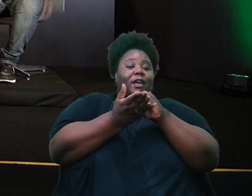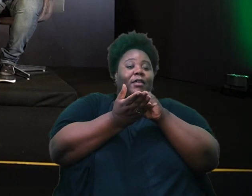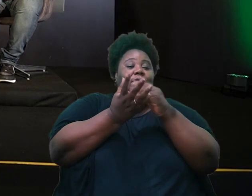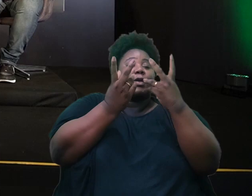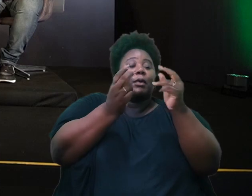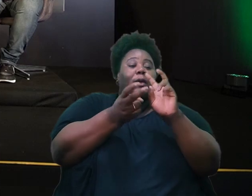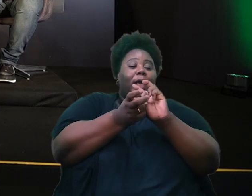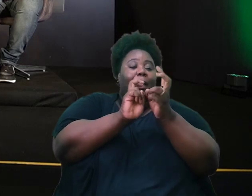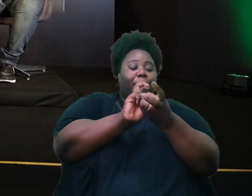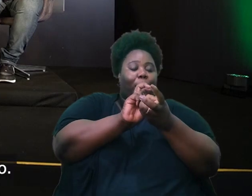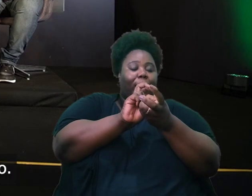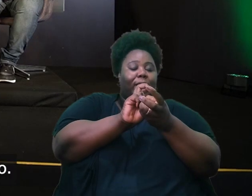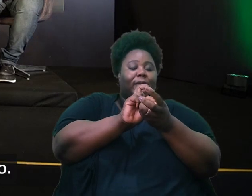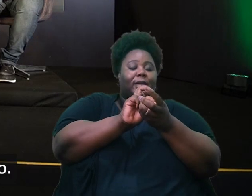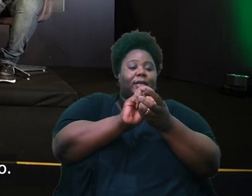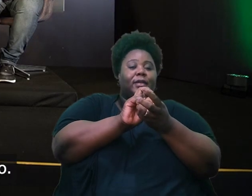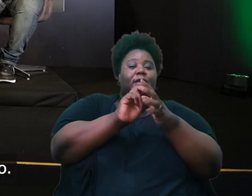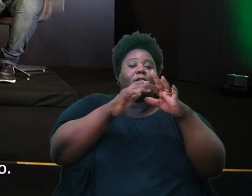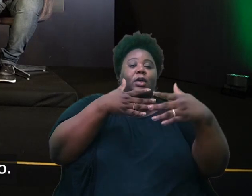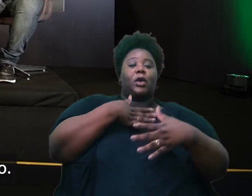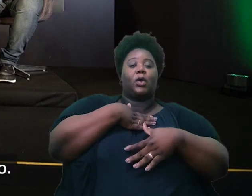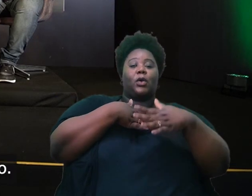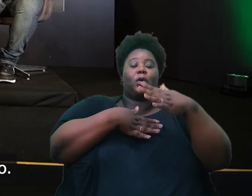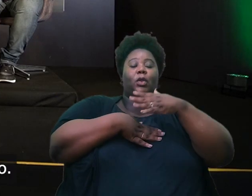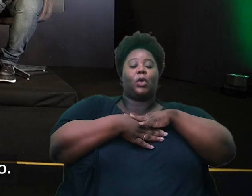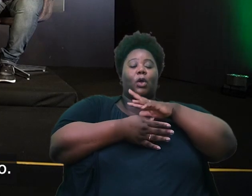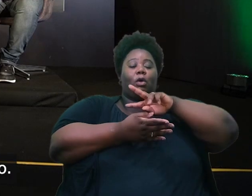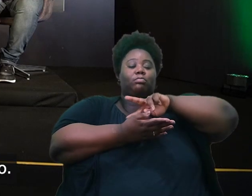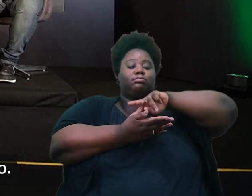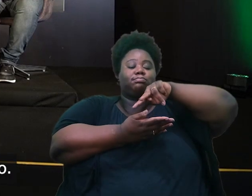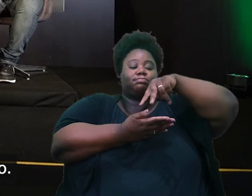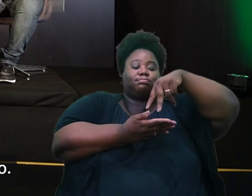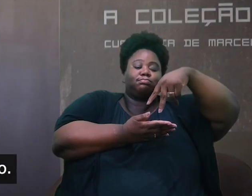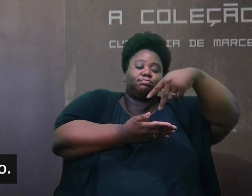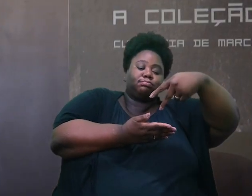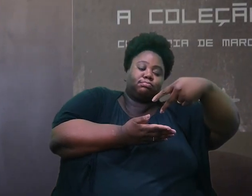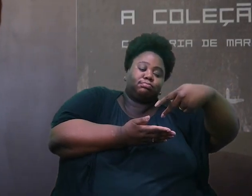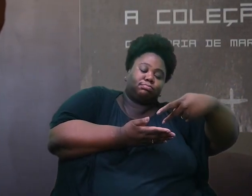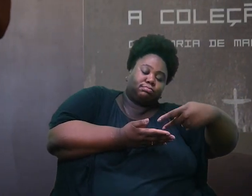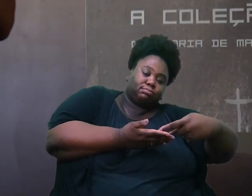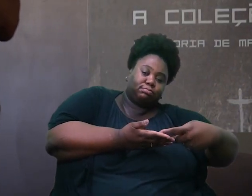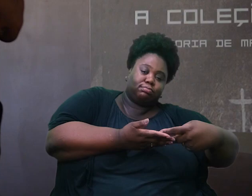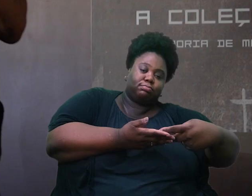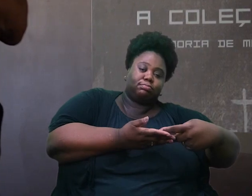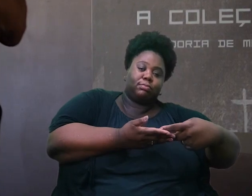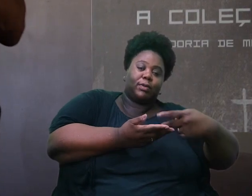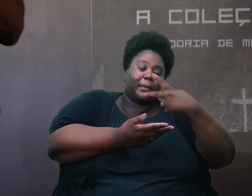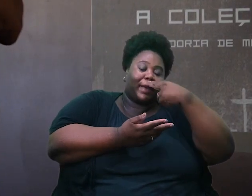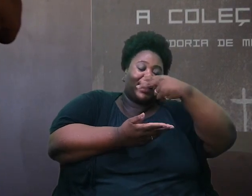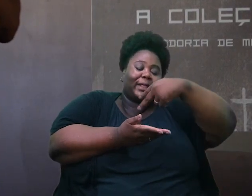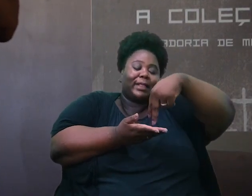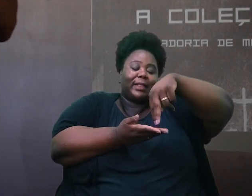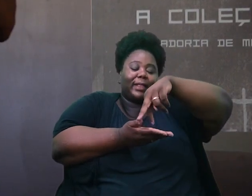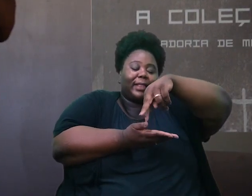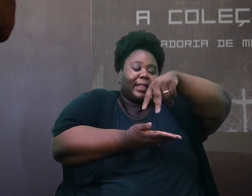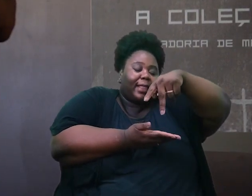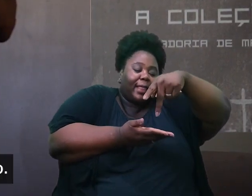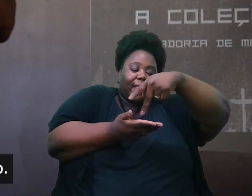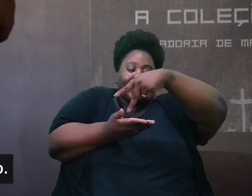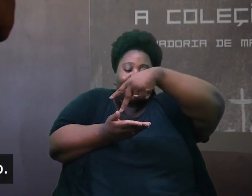capoeira. Quando o corpo se joga no espaço, voleia,